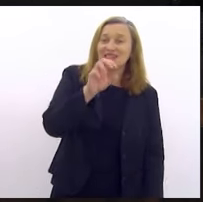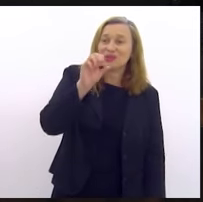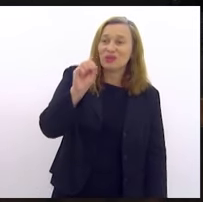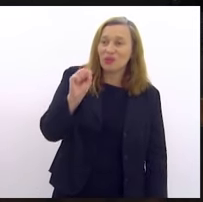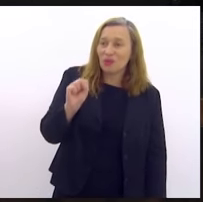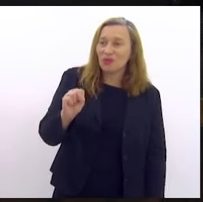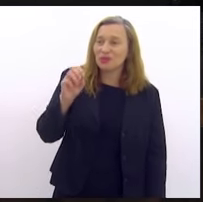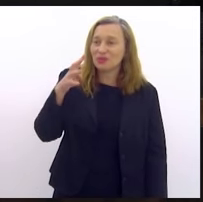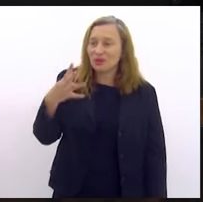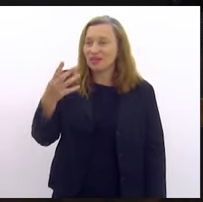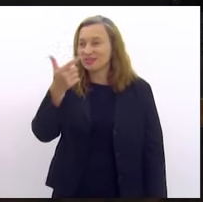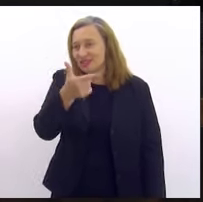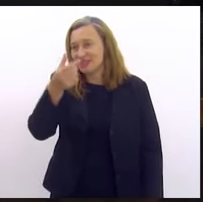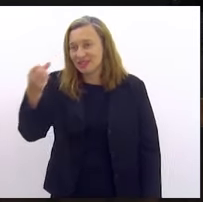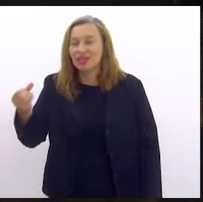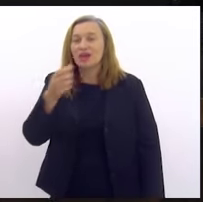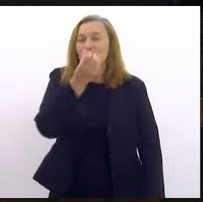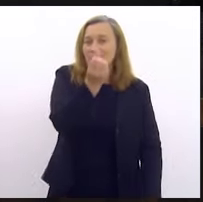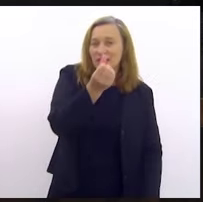5824/2022,